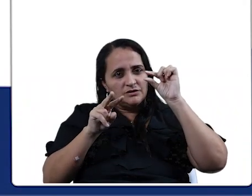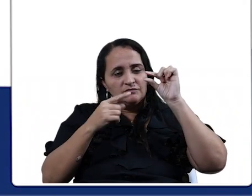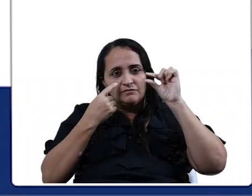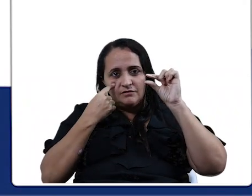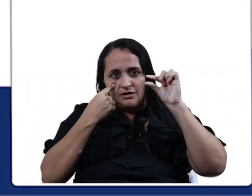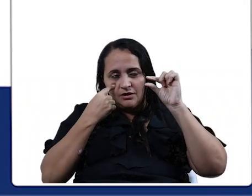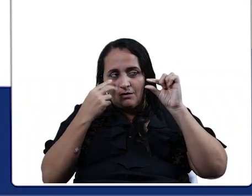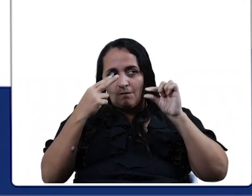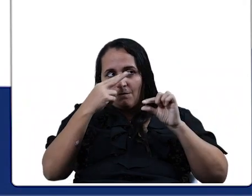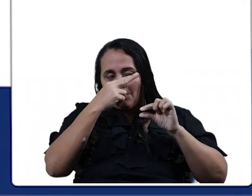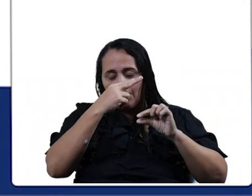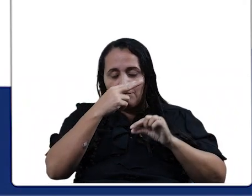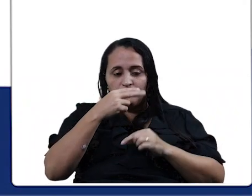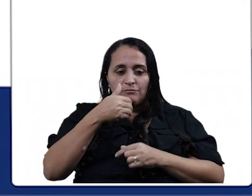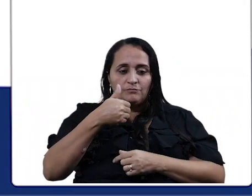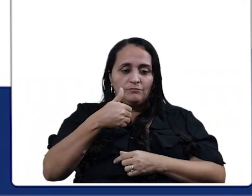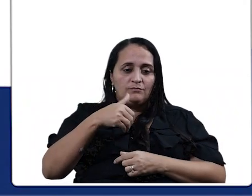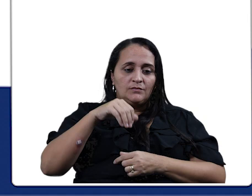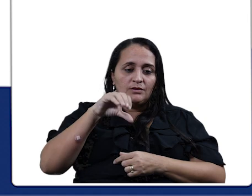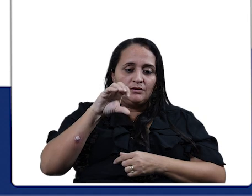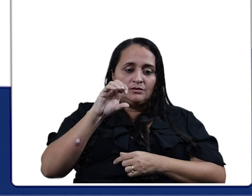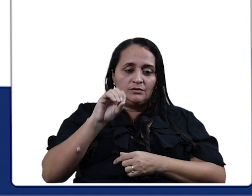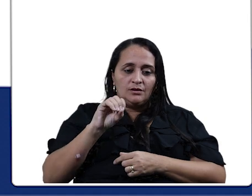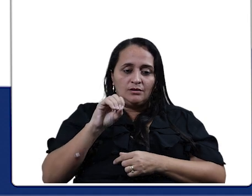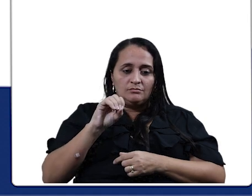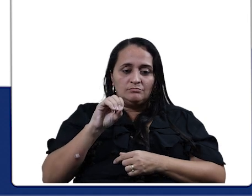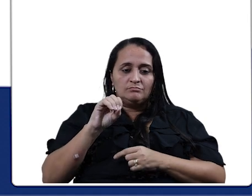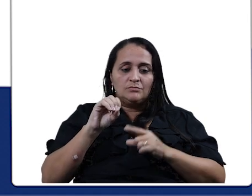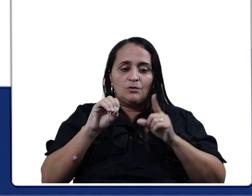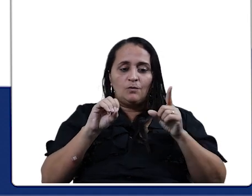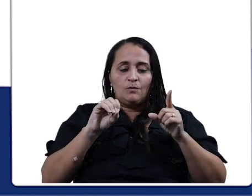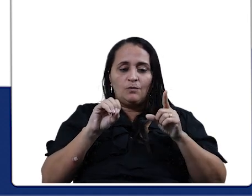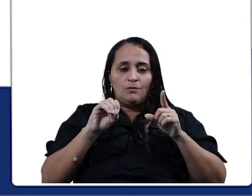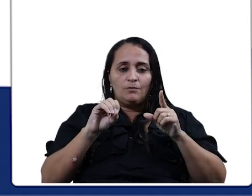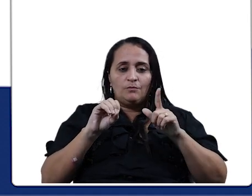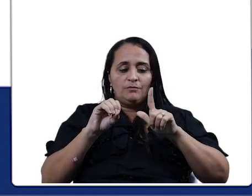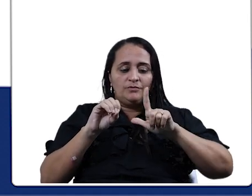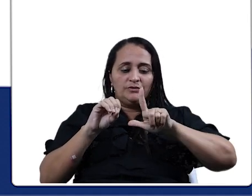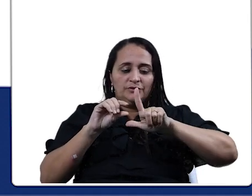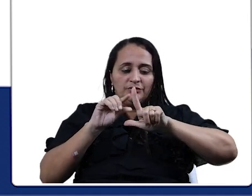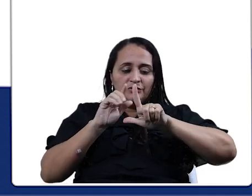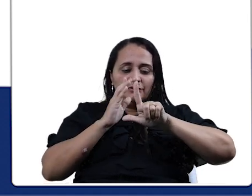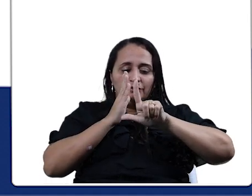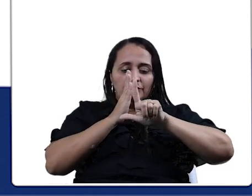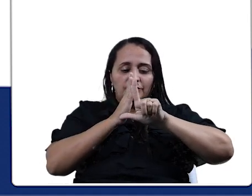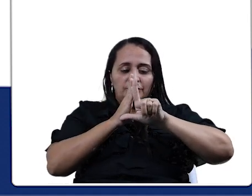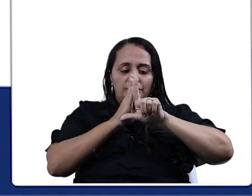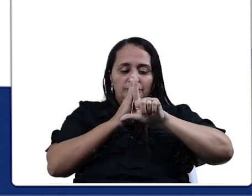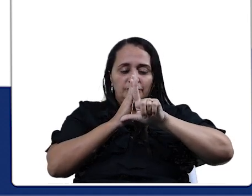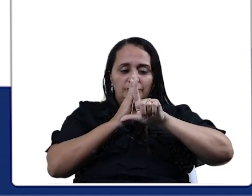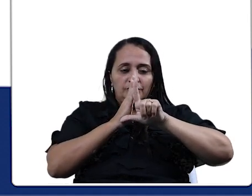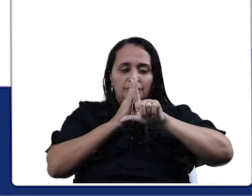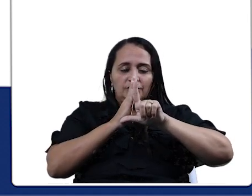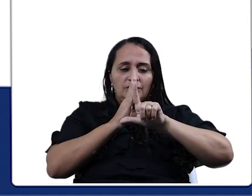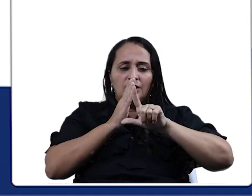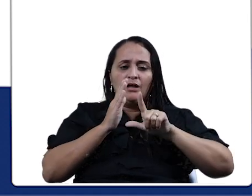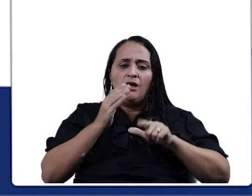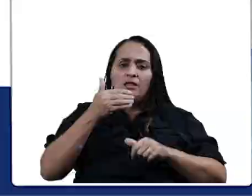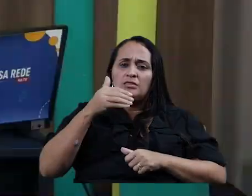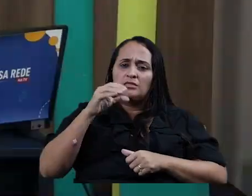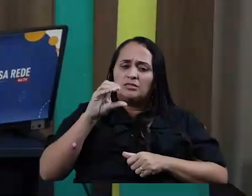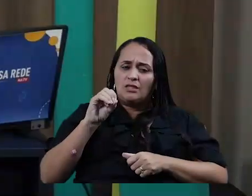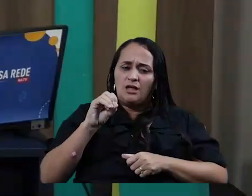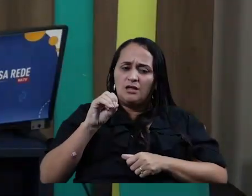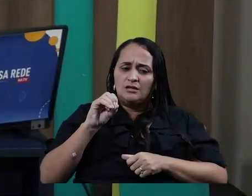aí. No número 10, os homens inventaram esse símbolo para dizer. Porém, observe que